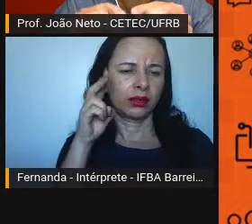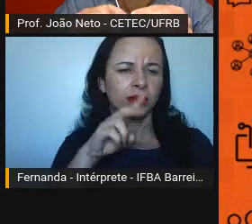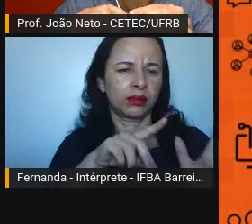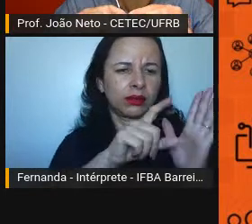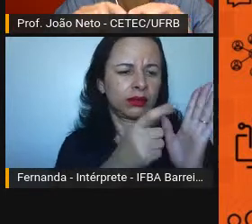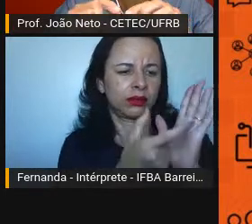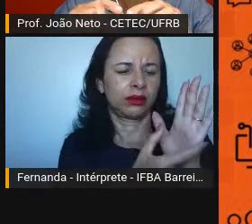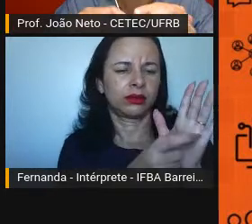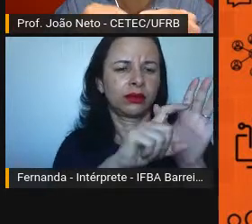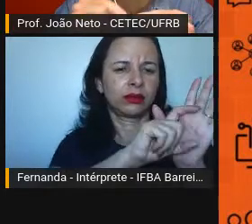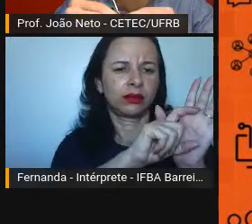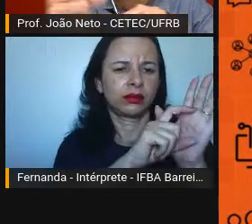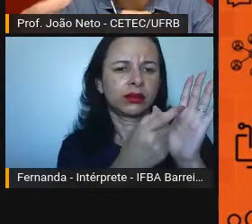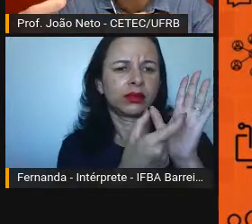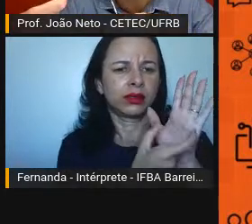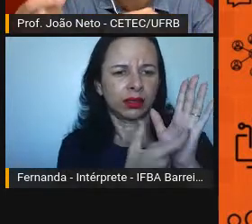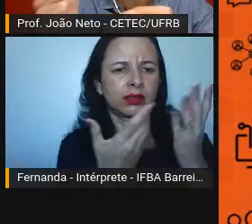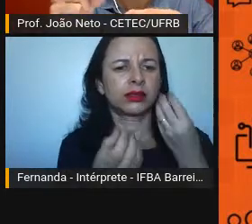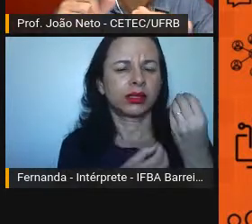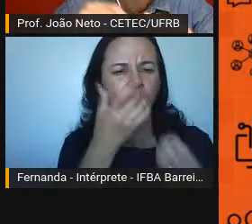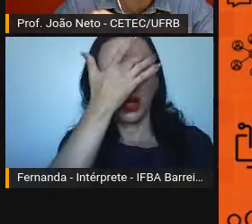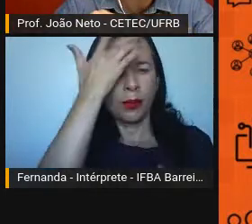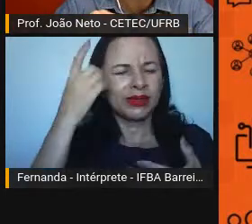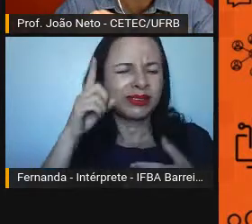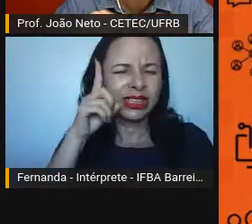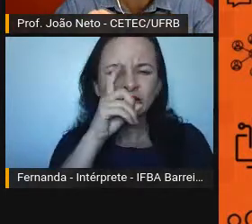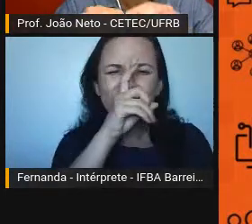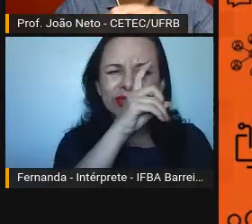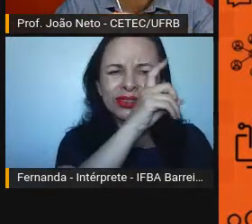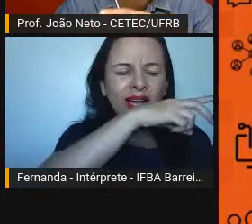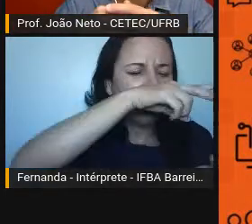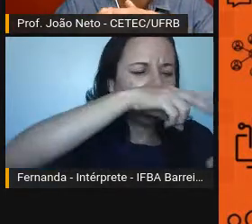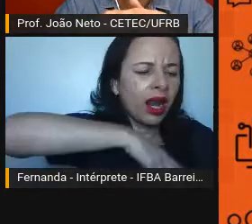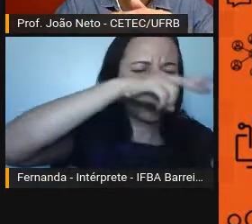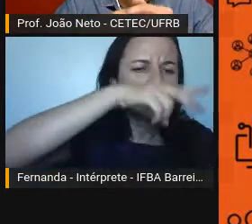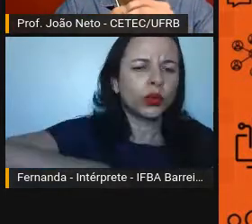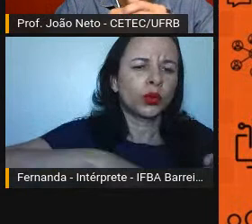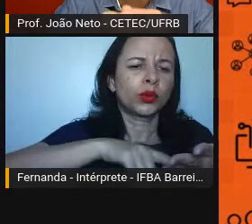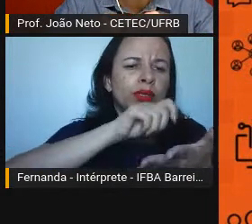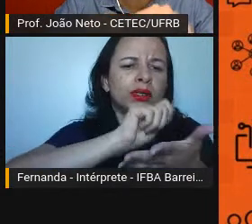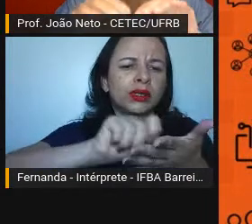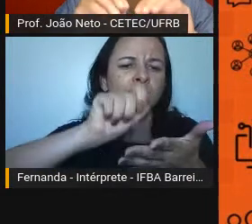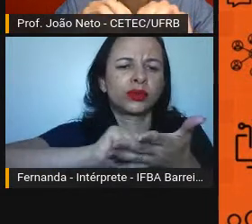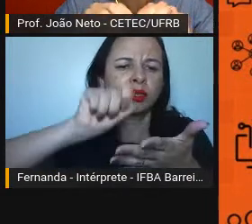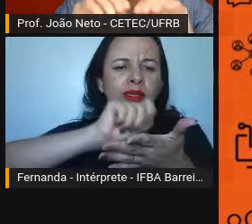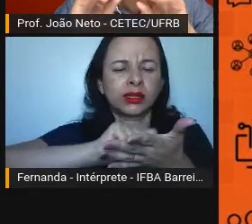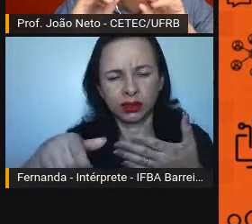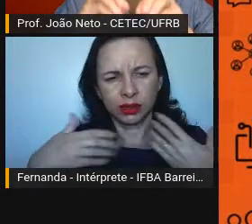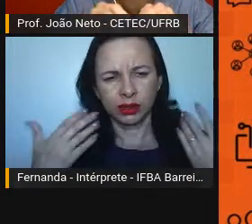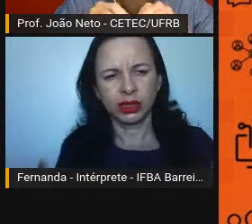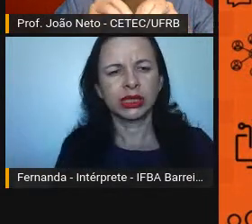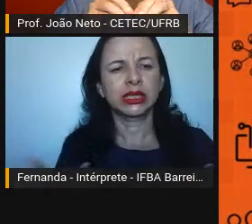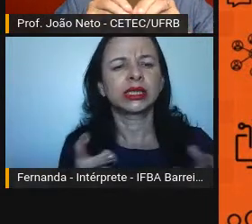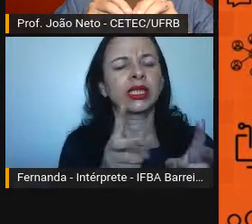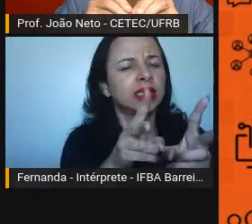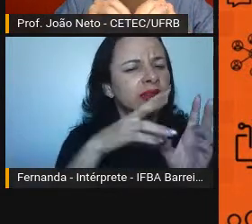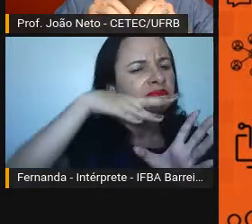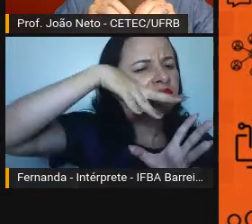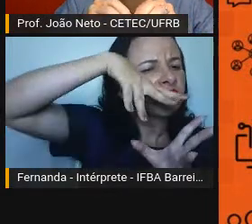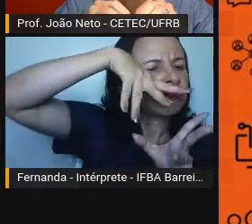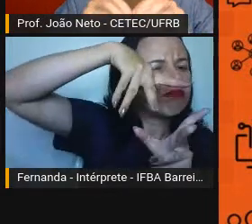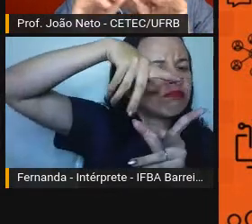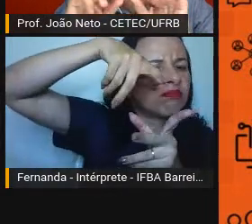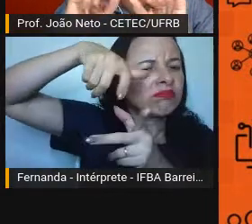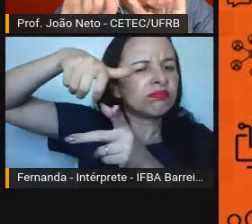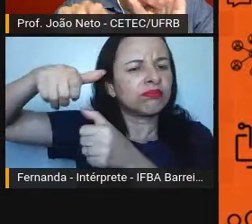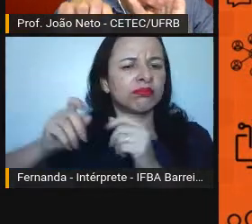tem alguma dificuldade relativa a leitura ou escrita percebo então que até mesmo no universo da